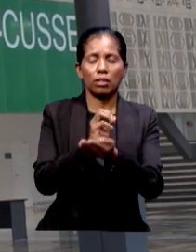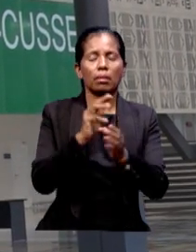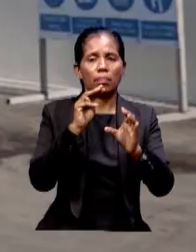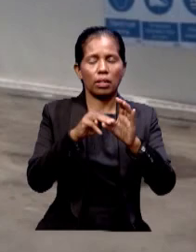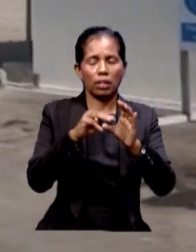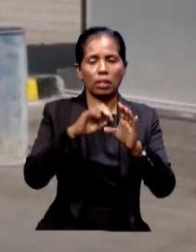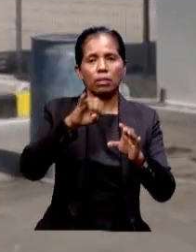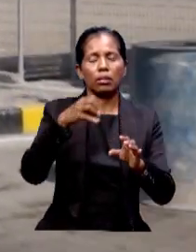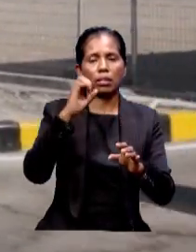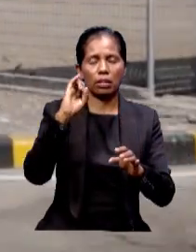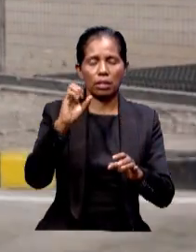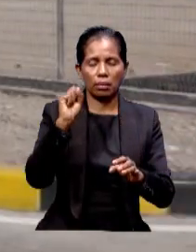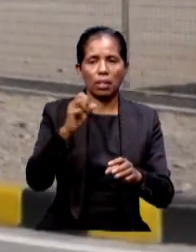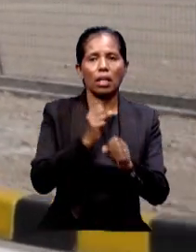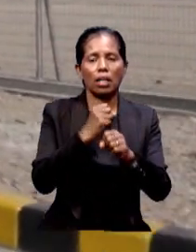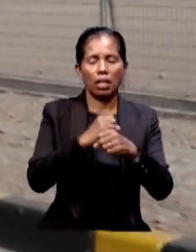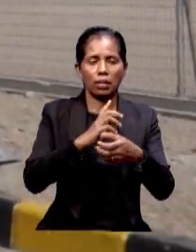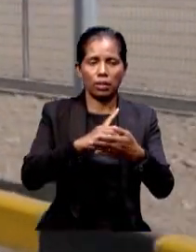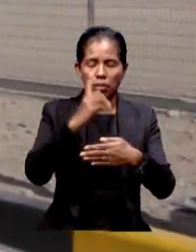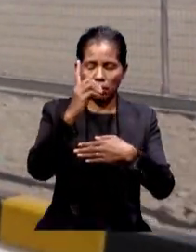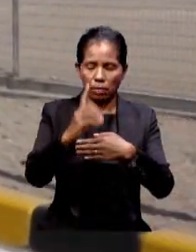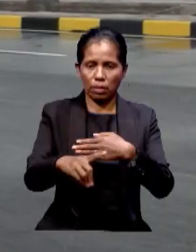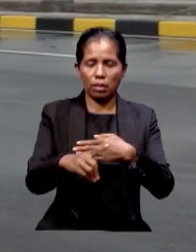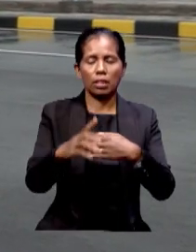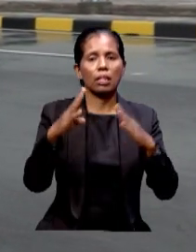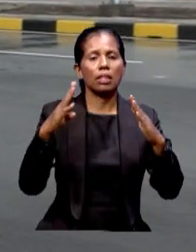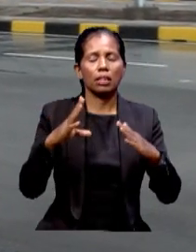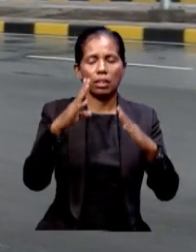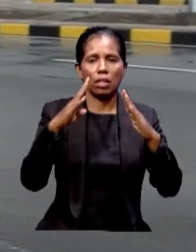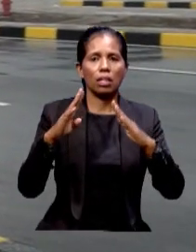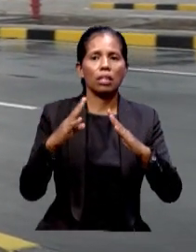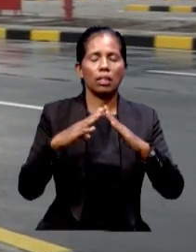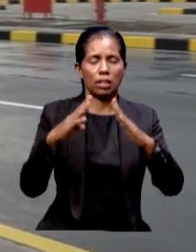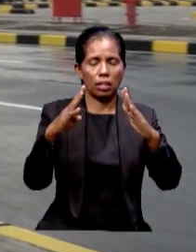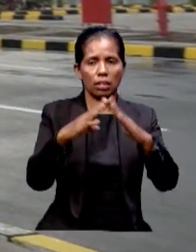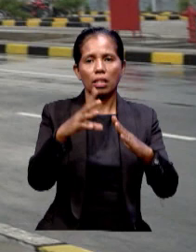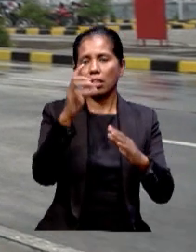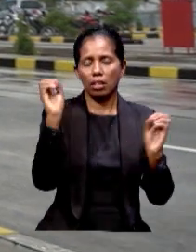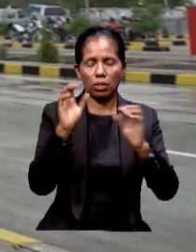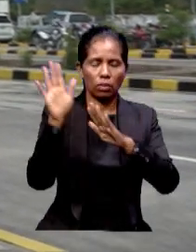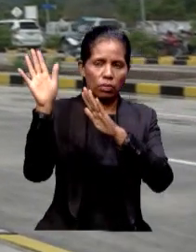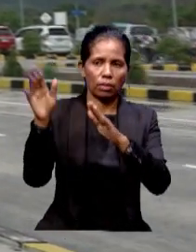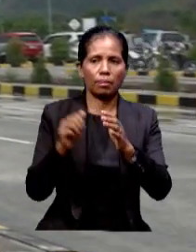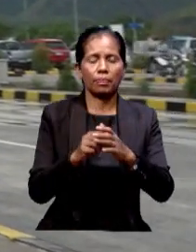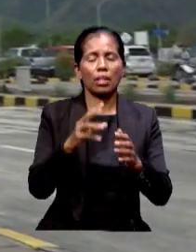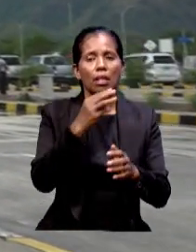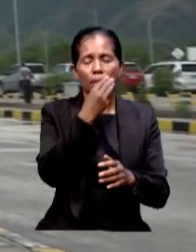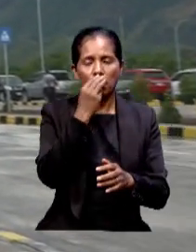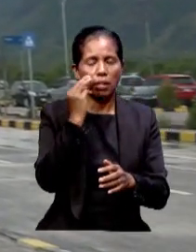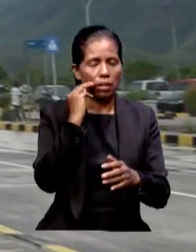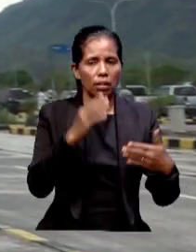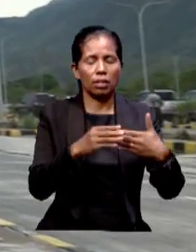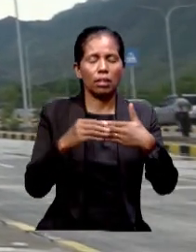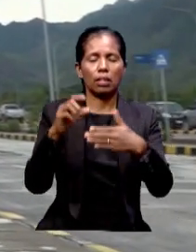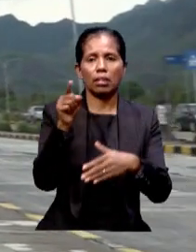ZIMS tamba halodet desenvolvimento e capital no lato área rurais. Tuir Fabian ex-presidente Raioa Maria Alcatiri lidera